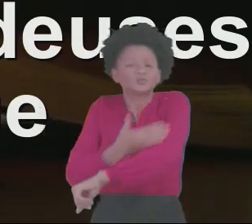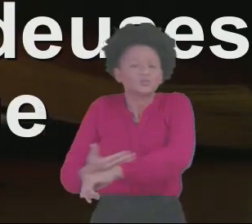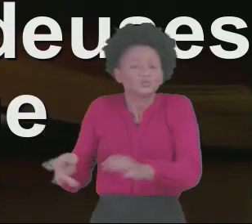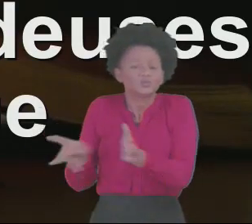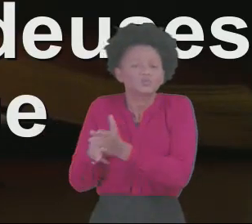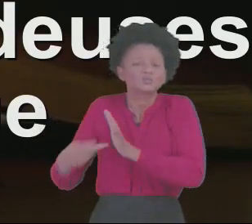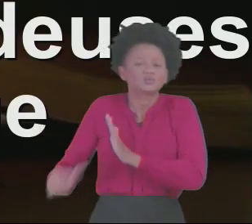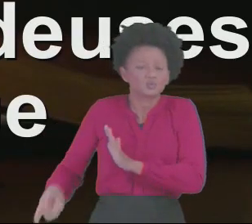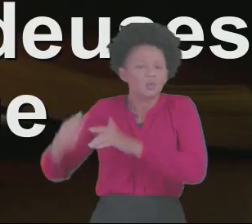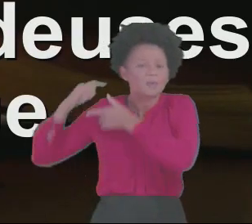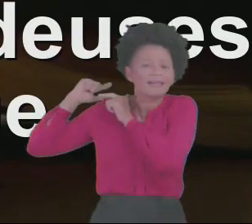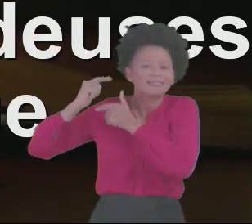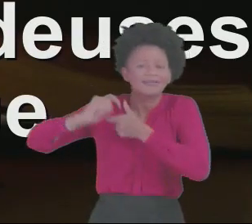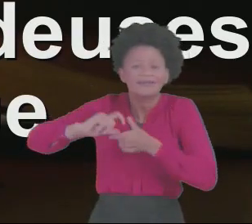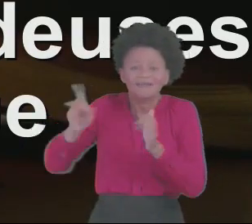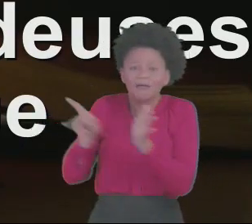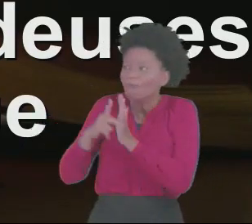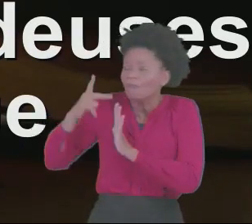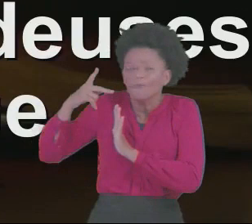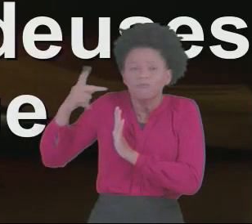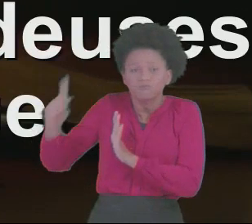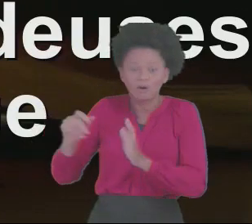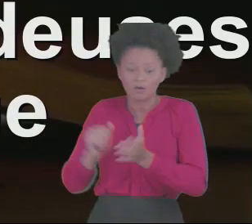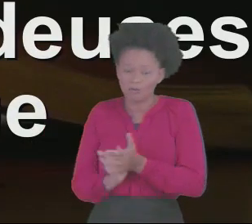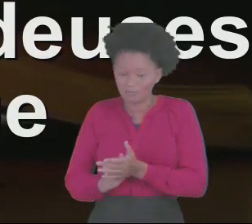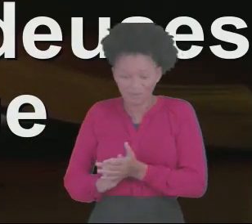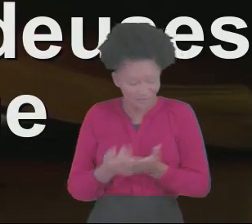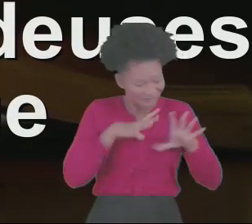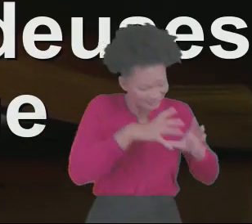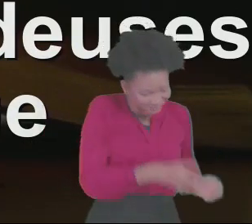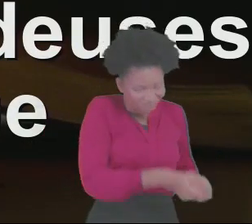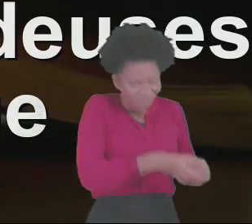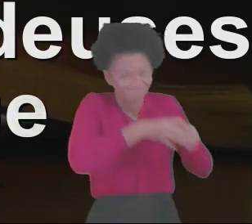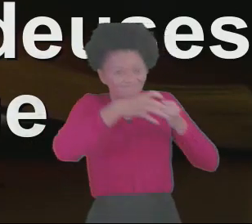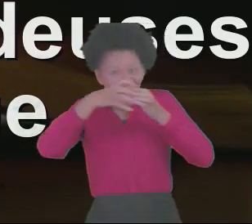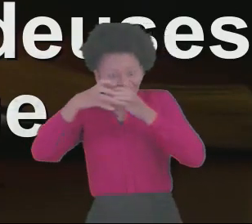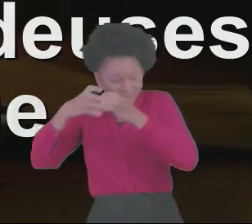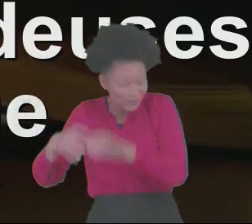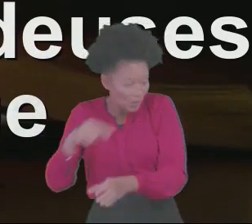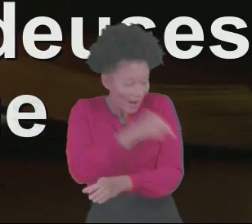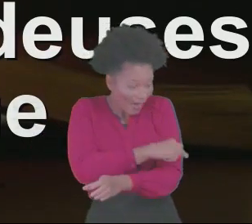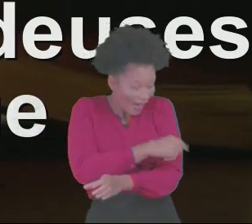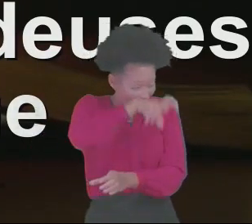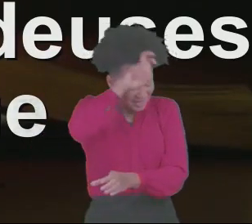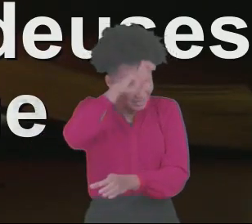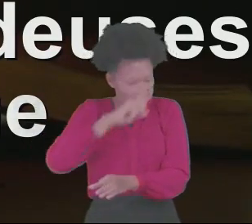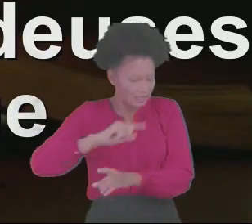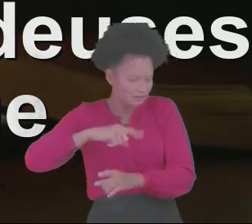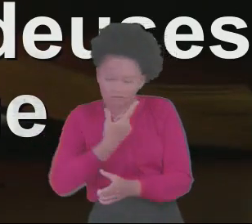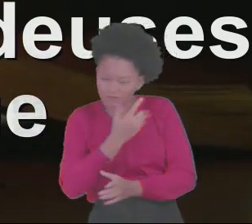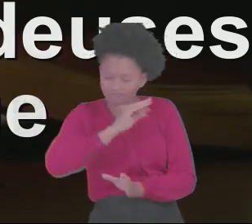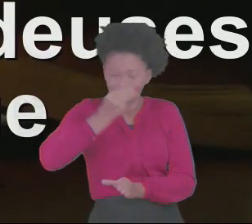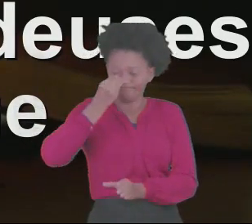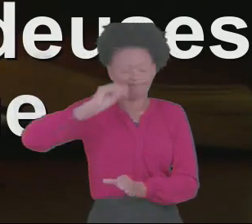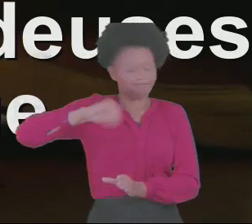princípios que uns tiraram da terra do Egito e foram-se após outros Deuses